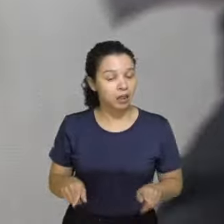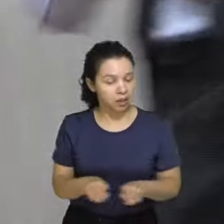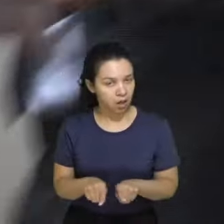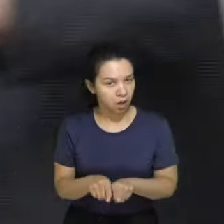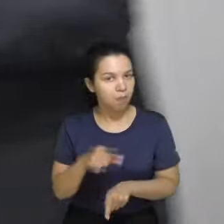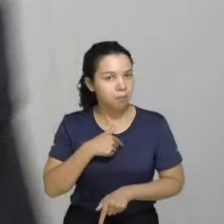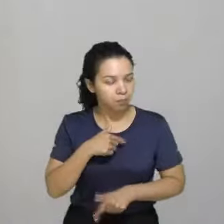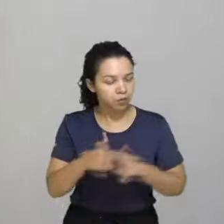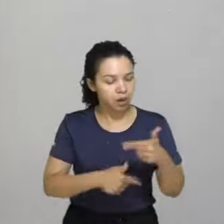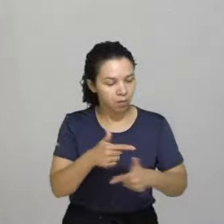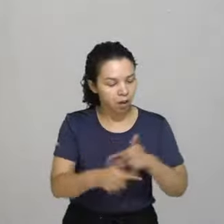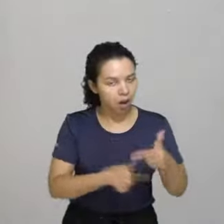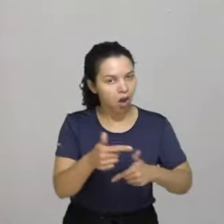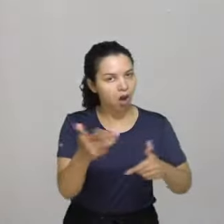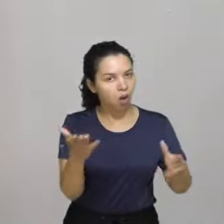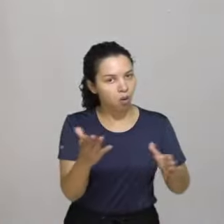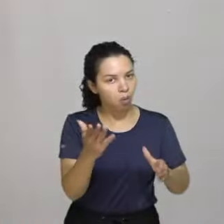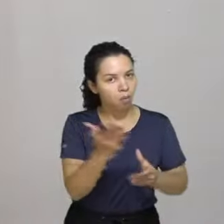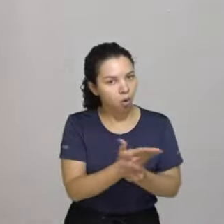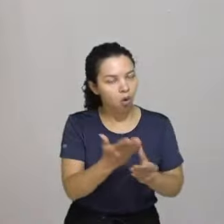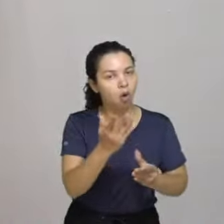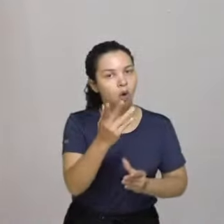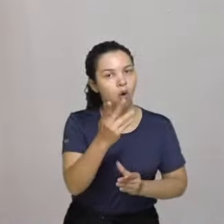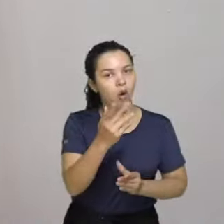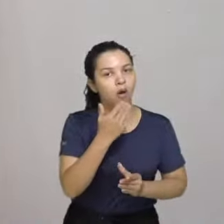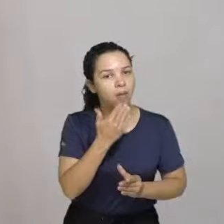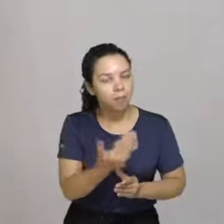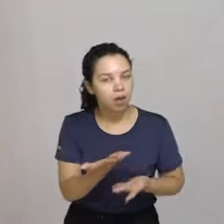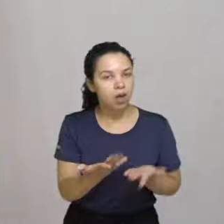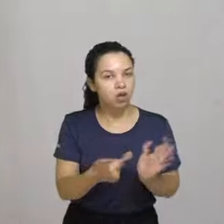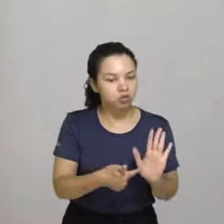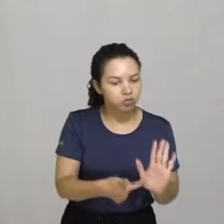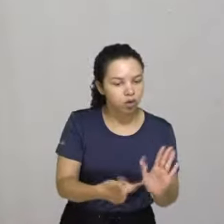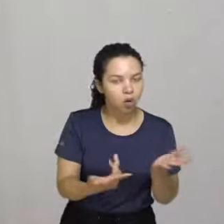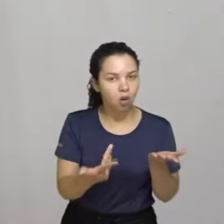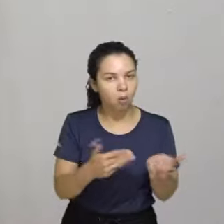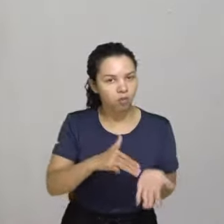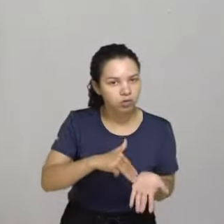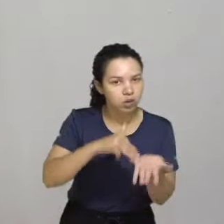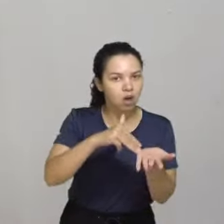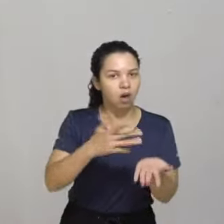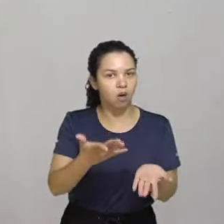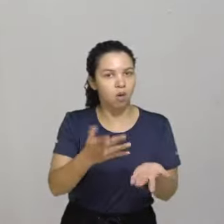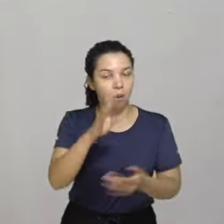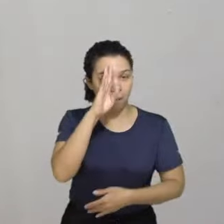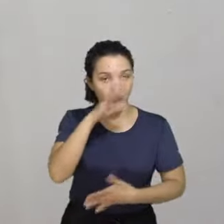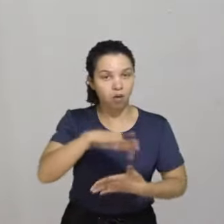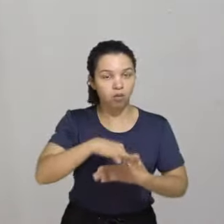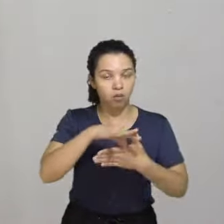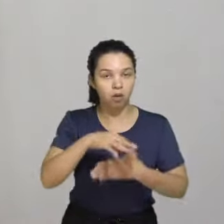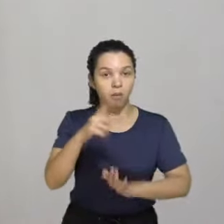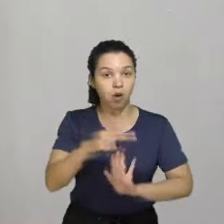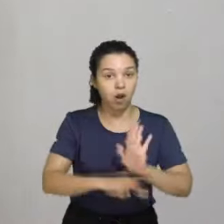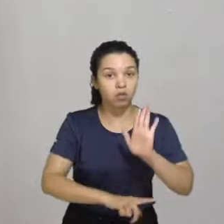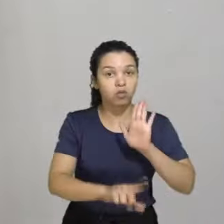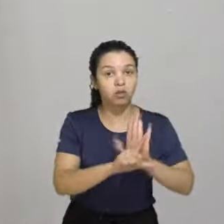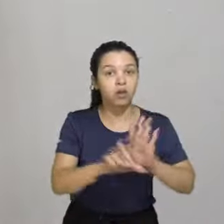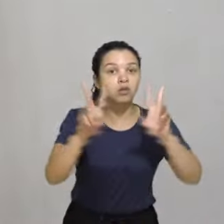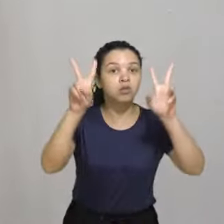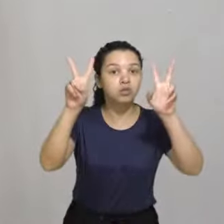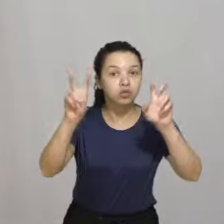lei, requerimentos, indicações e moções, tendo como destaque projeto de lei que trata sobre as faixas de domínio